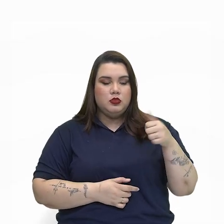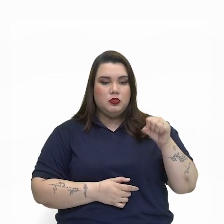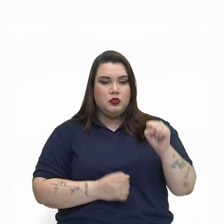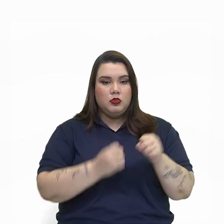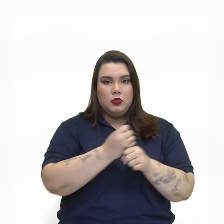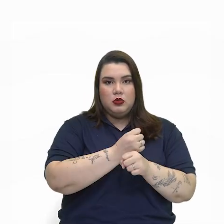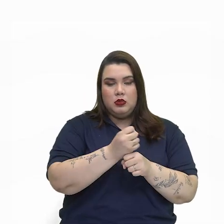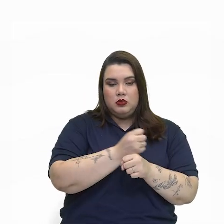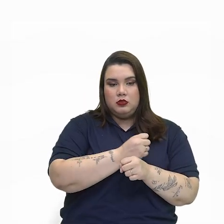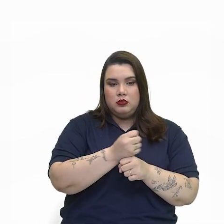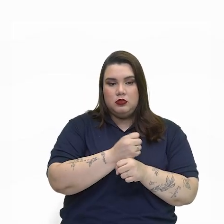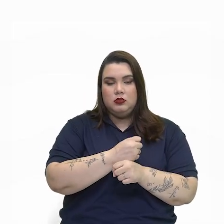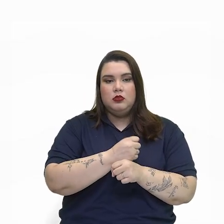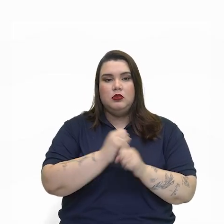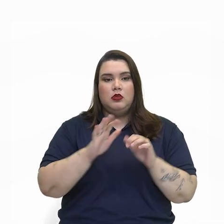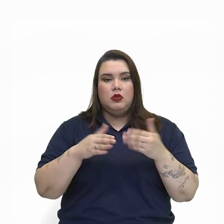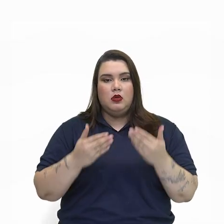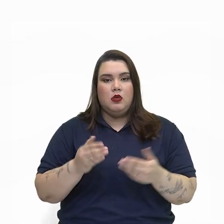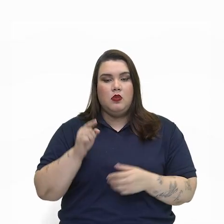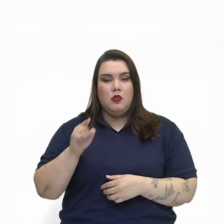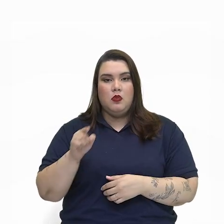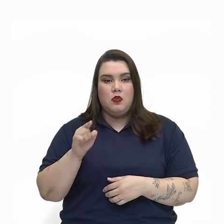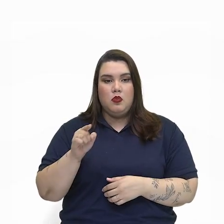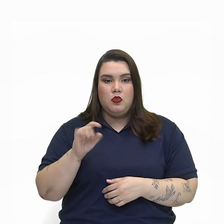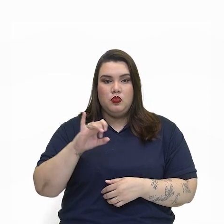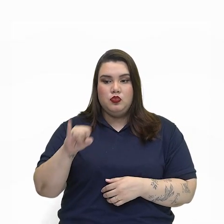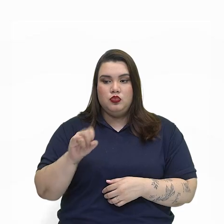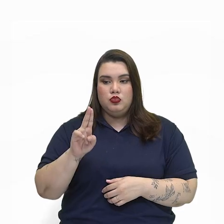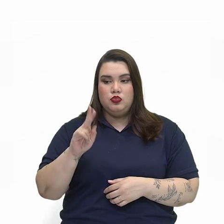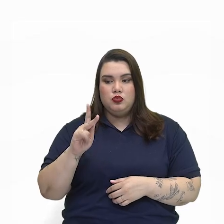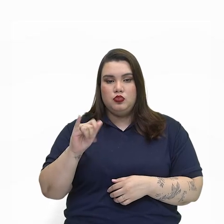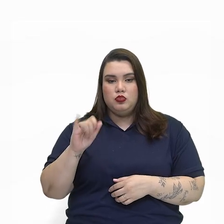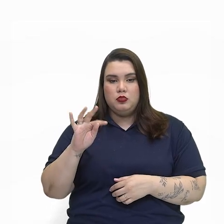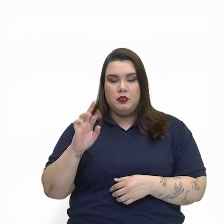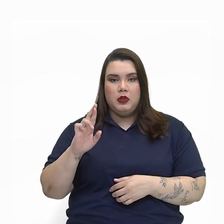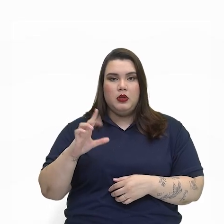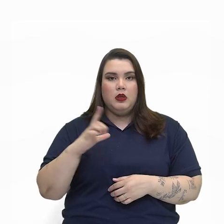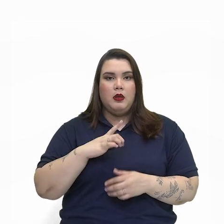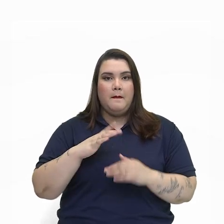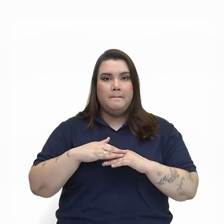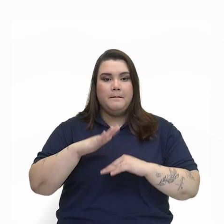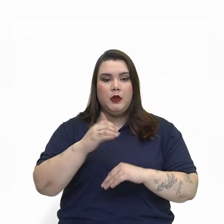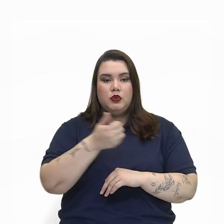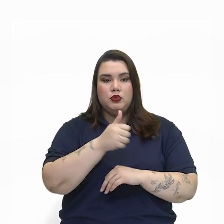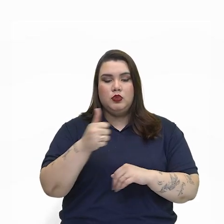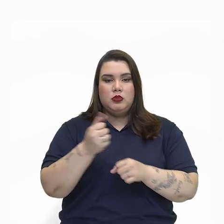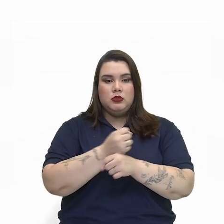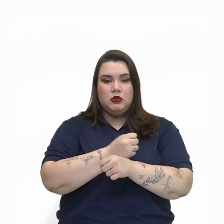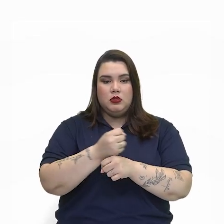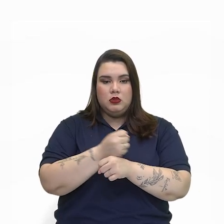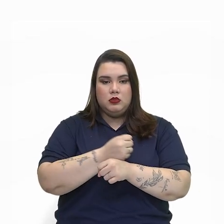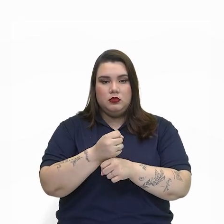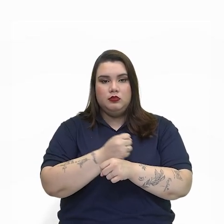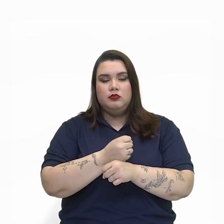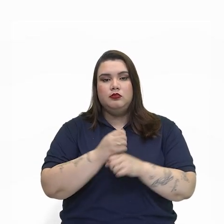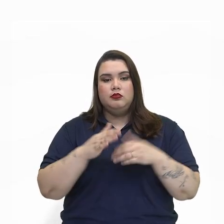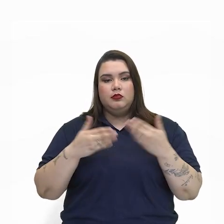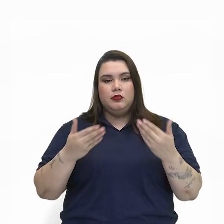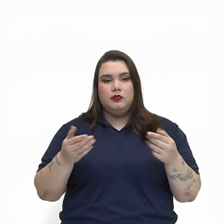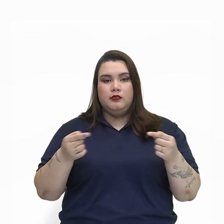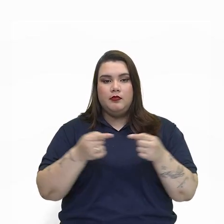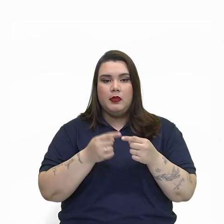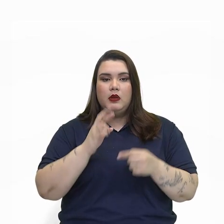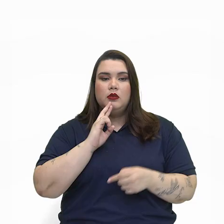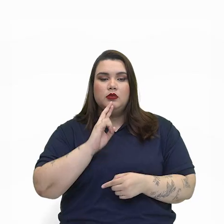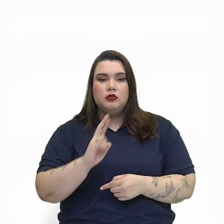seja, Júpiter leva mais de 11 anos para dar uma volta no Sol. E aí a resposta, então,